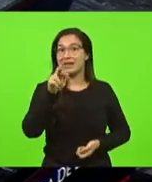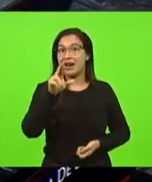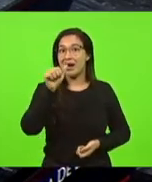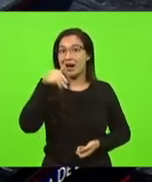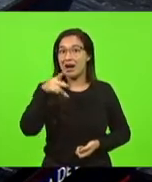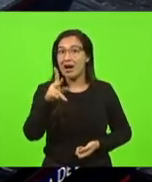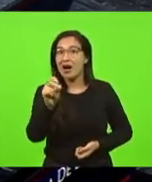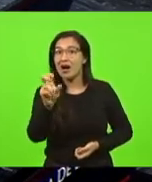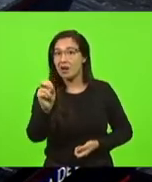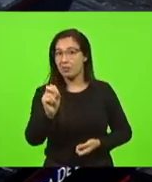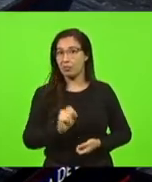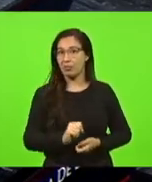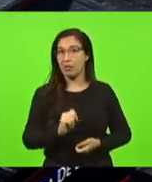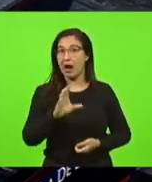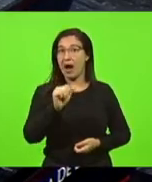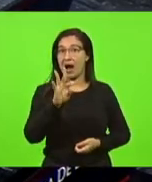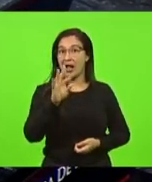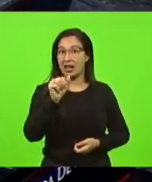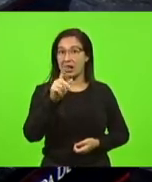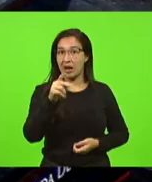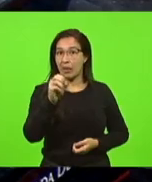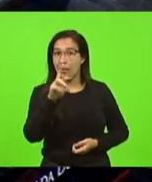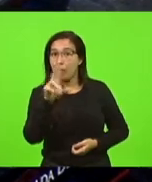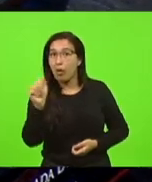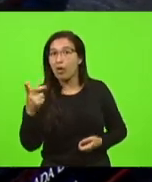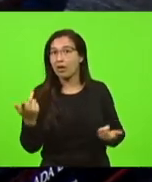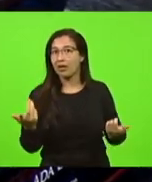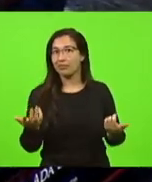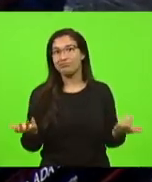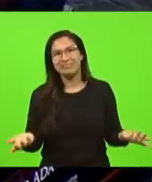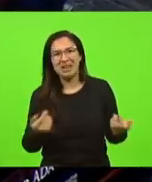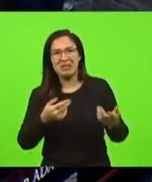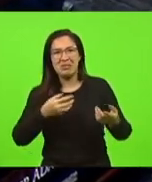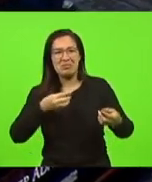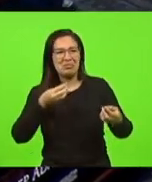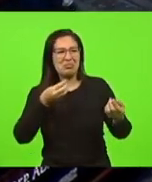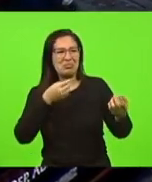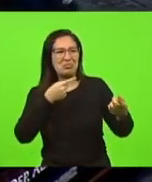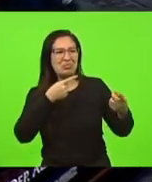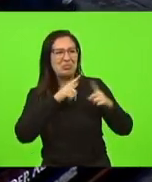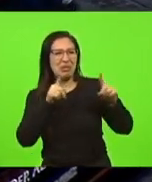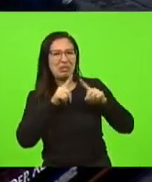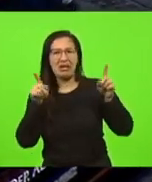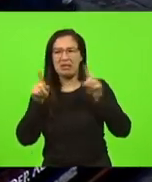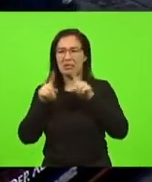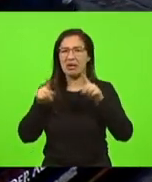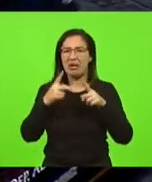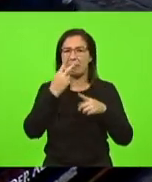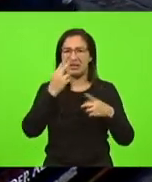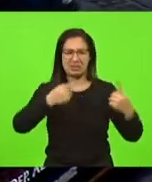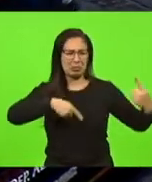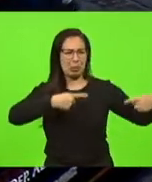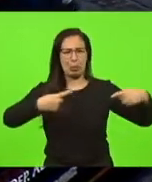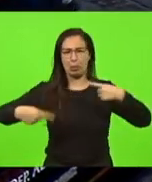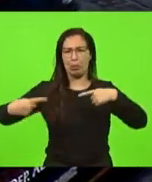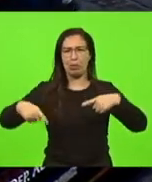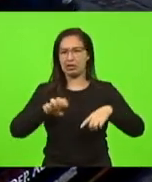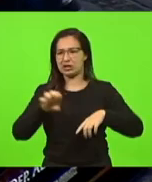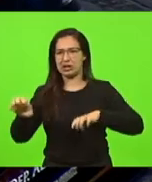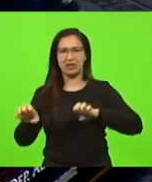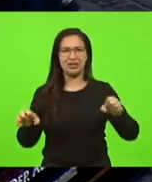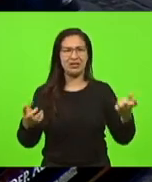todas. Agora, esse mimimi em torno, entende? E essa politização nojenta que eu estou vendo. Ah, se